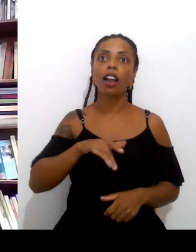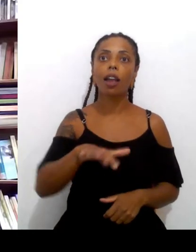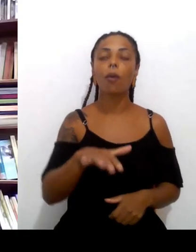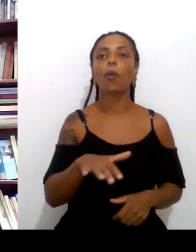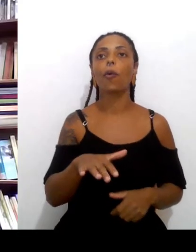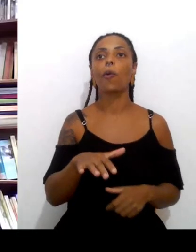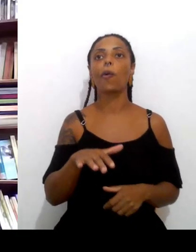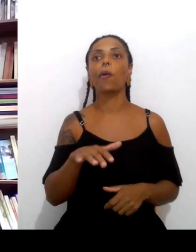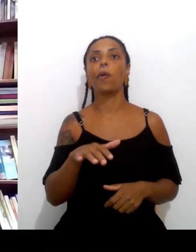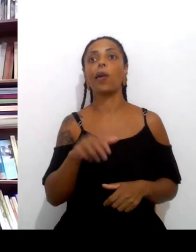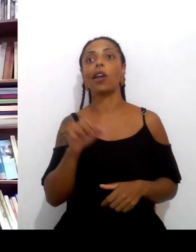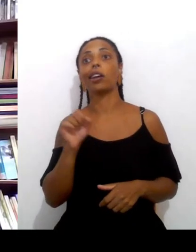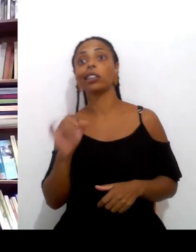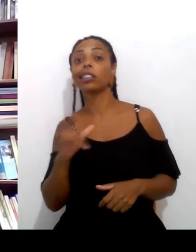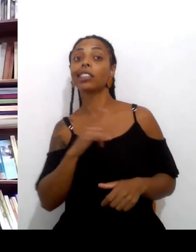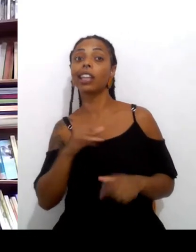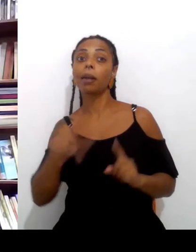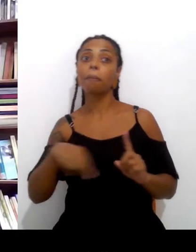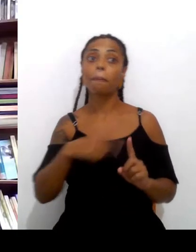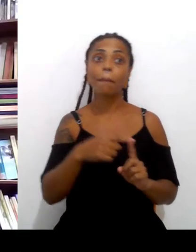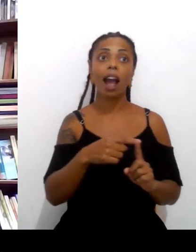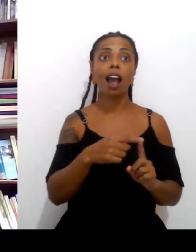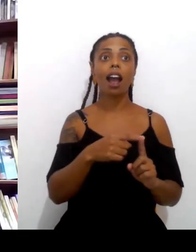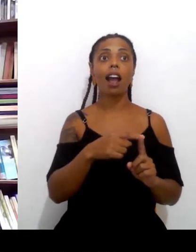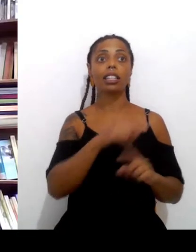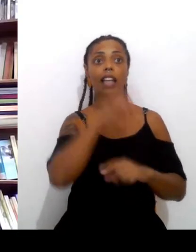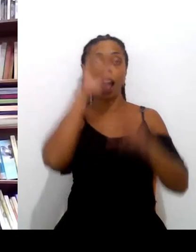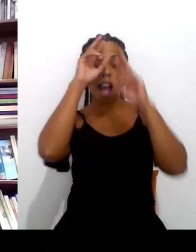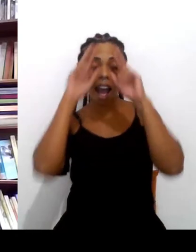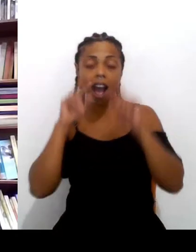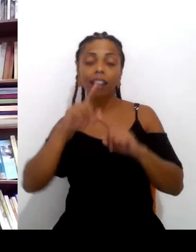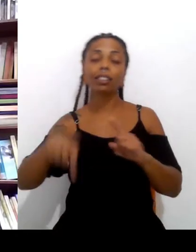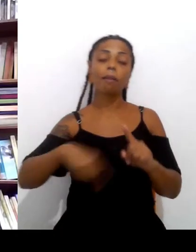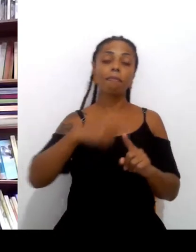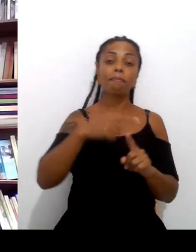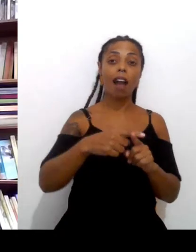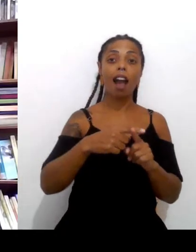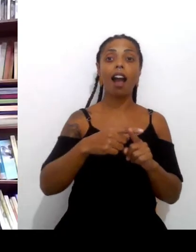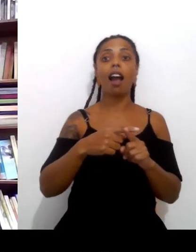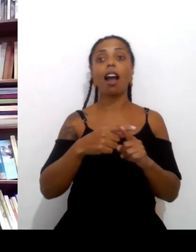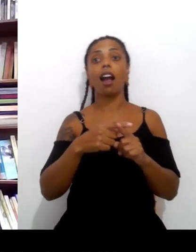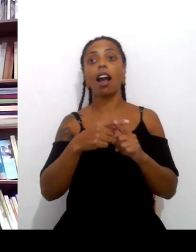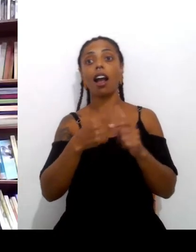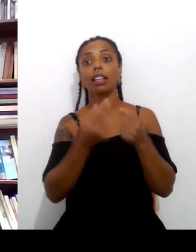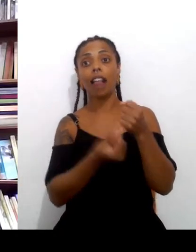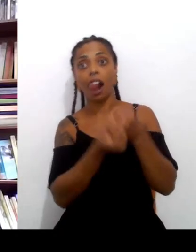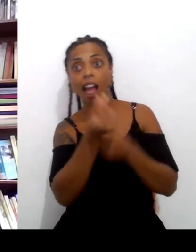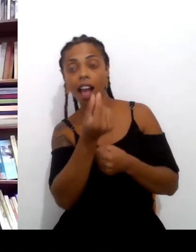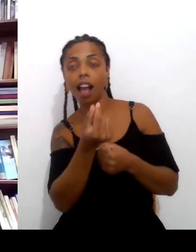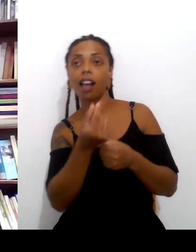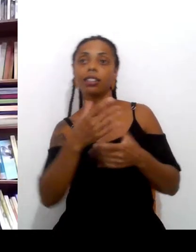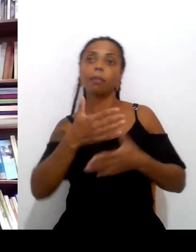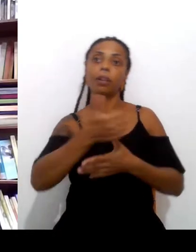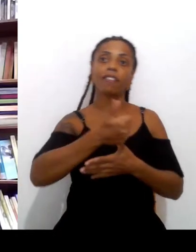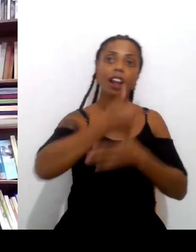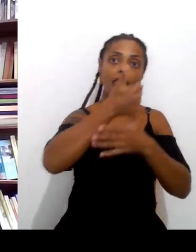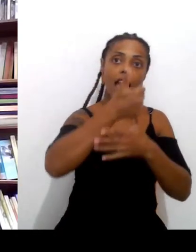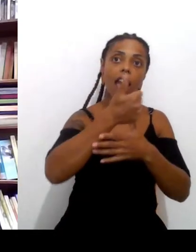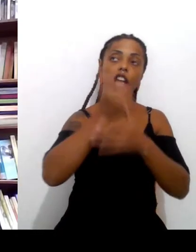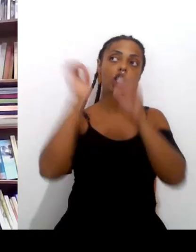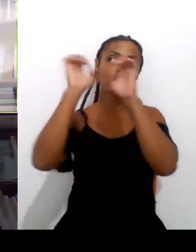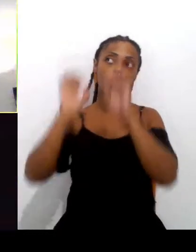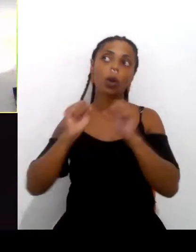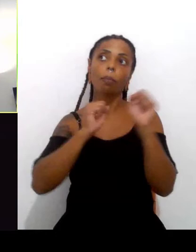Há questões de raça a questões de Classe A questões de Privilégio e de estruturas de poder que também precisam ser levadas em